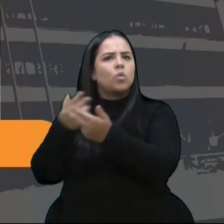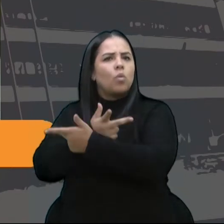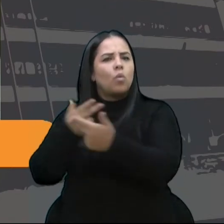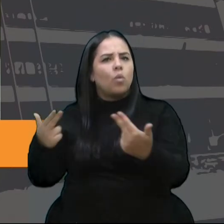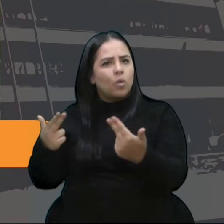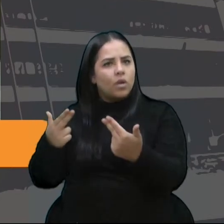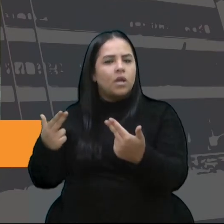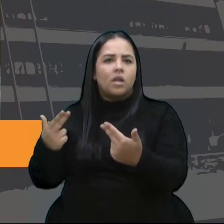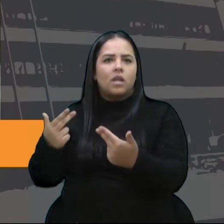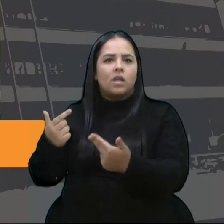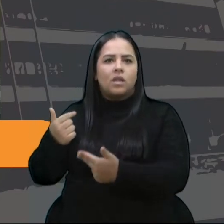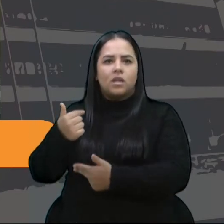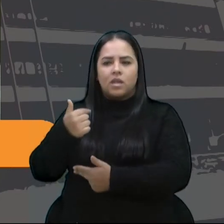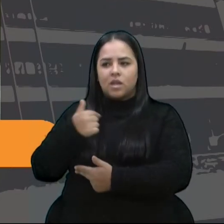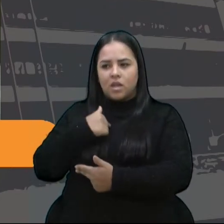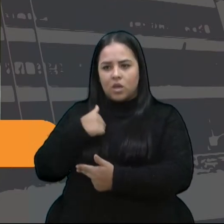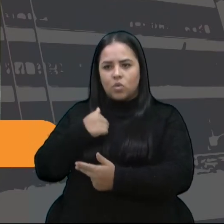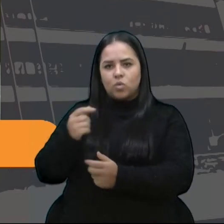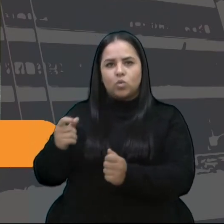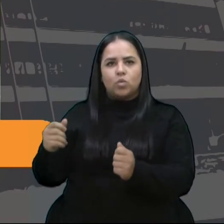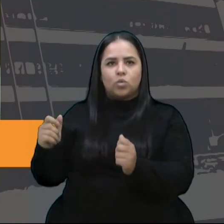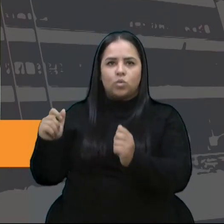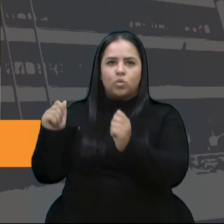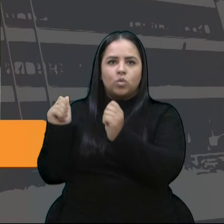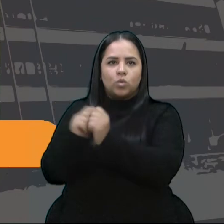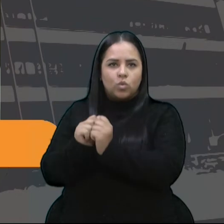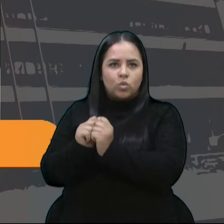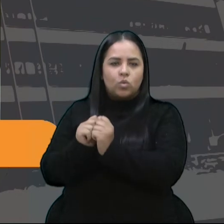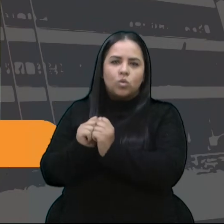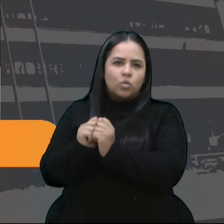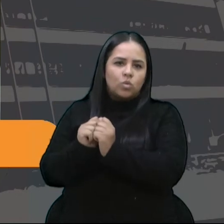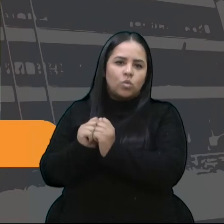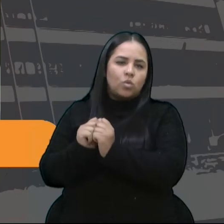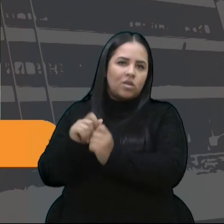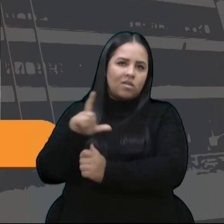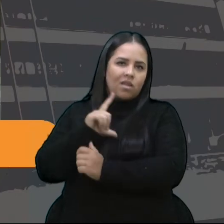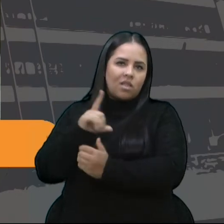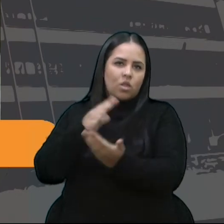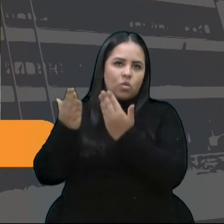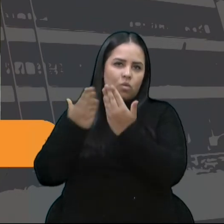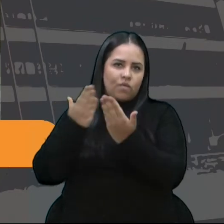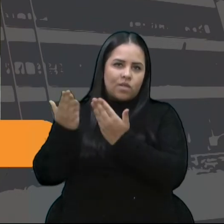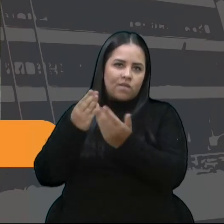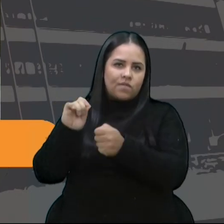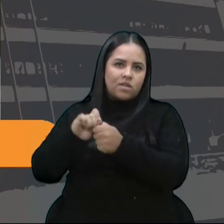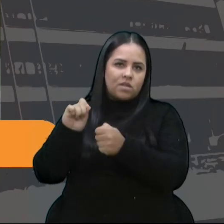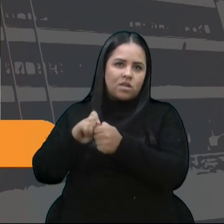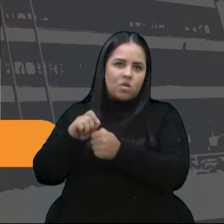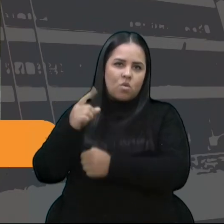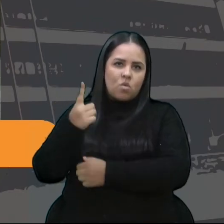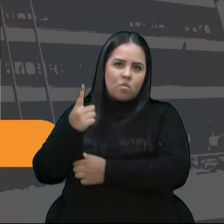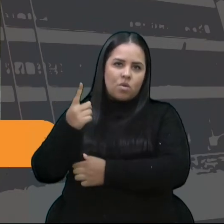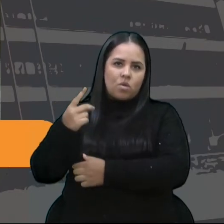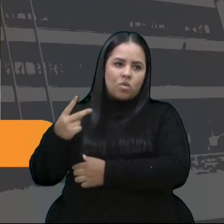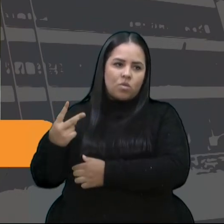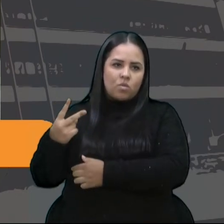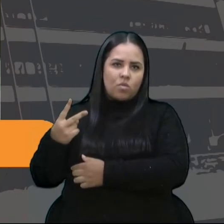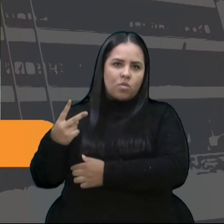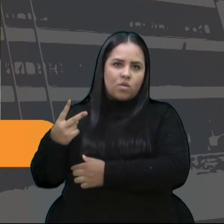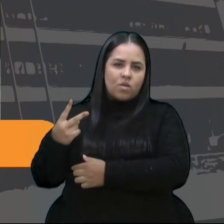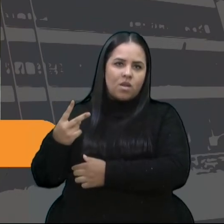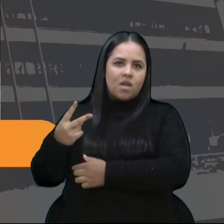e eu mencionaria aqui em relação à pergunta que foi feita, uma ou duas, que a